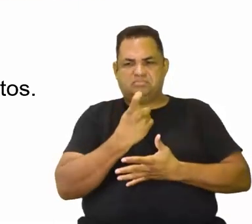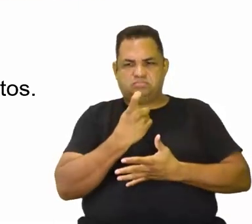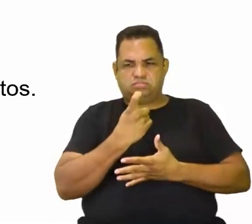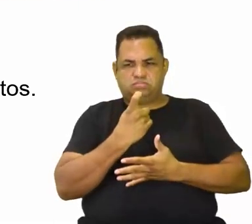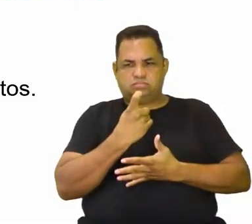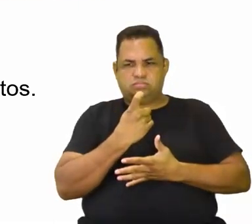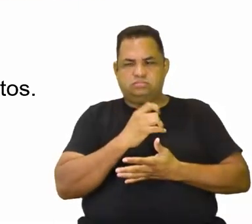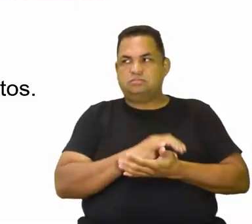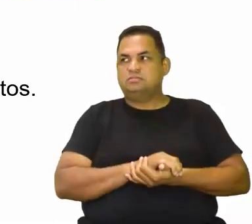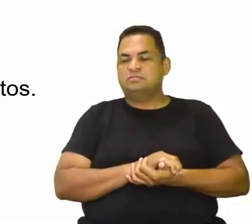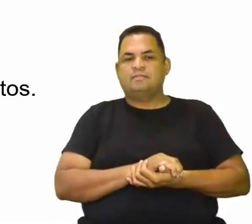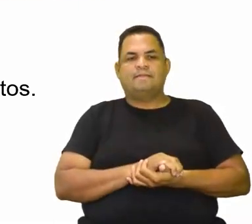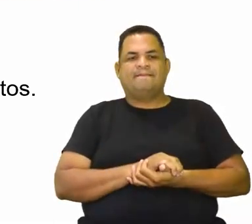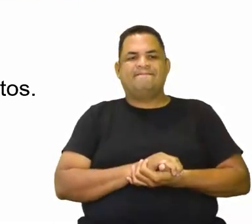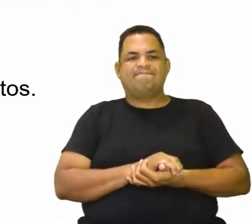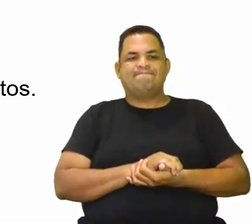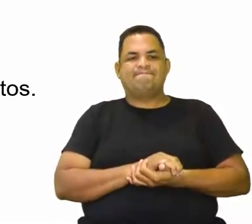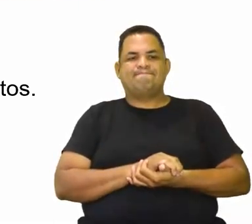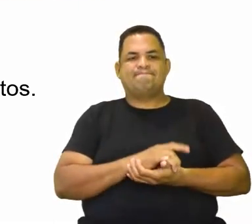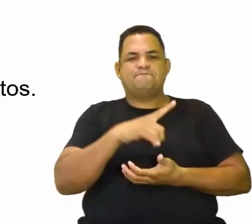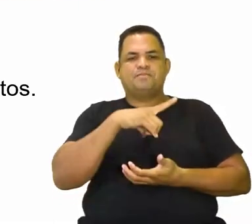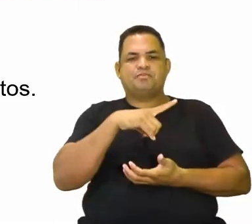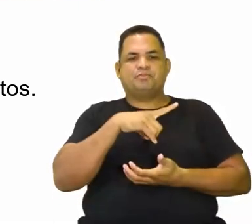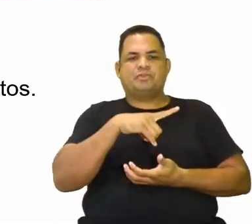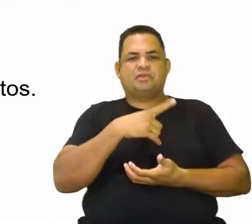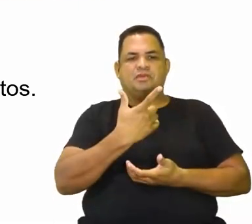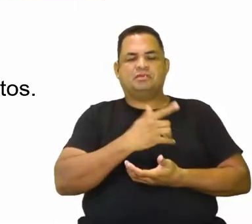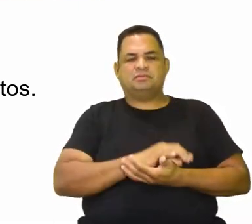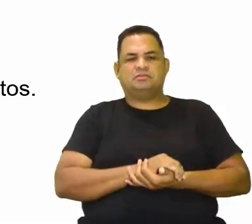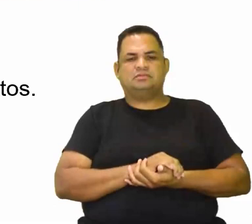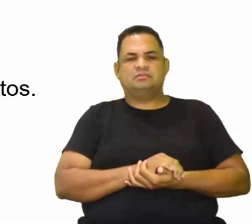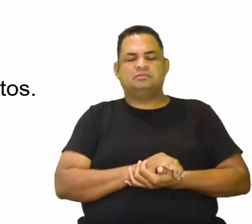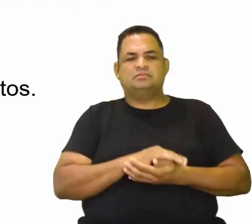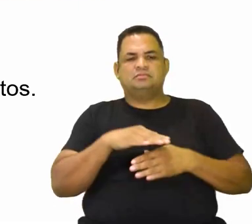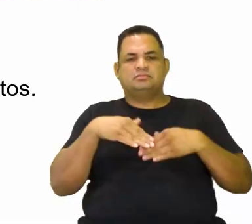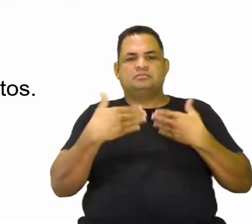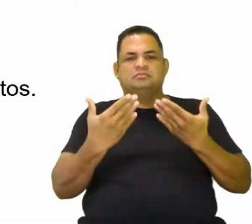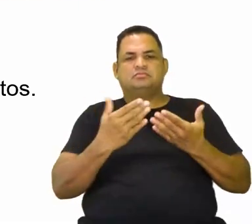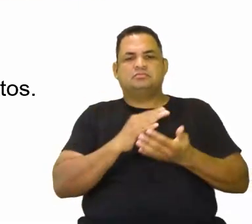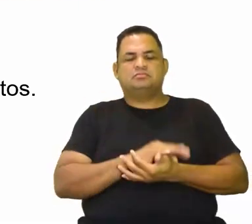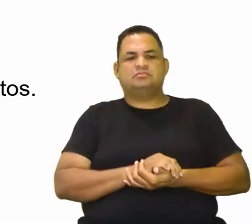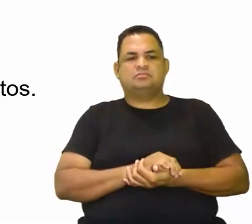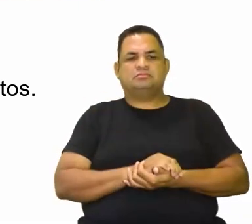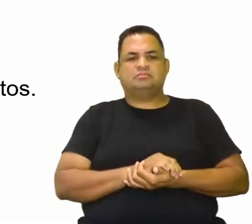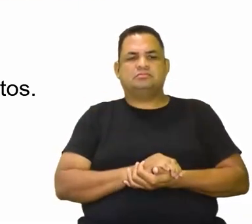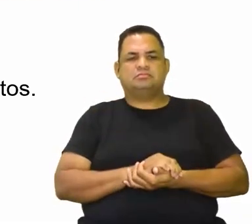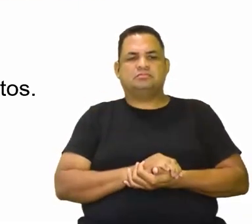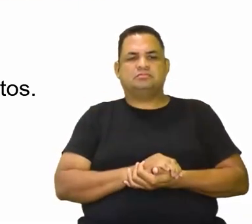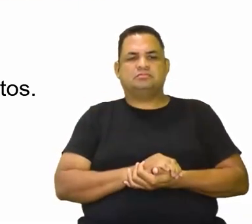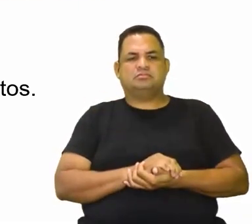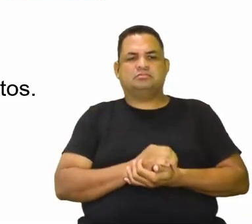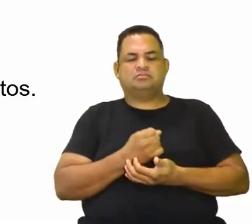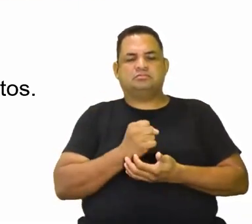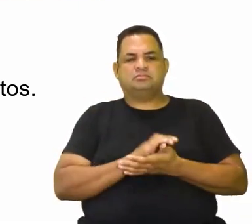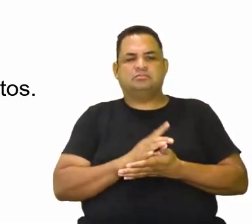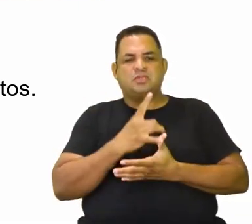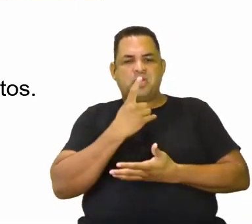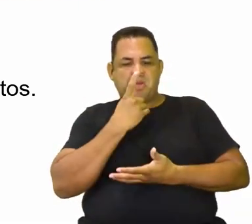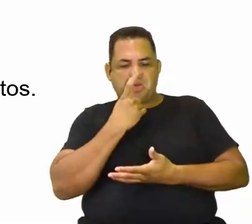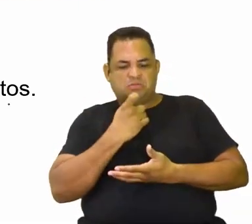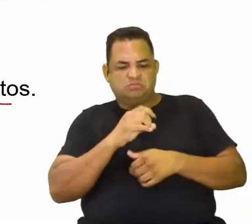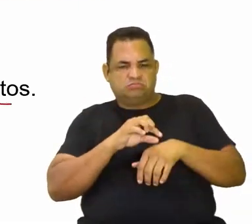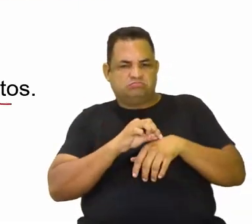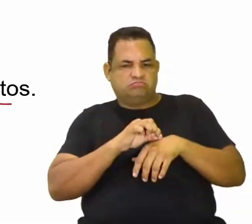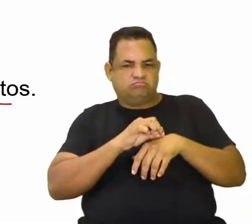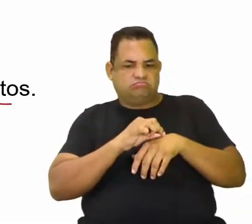Odor. Aí aqui, nesse ponto, nós temos aquele exemplo lá de quando um alimento apodrece. O apodrecimento de